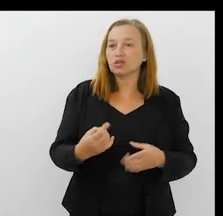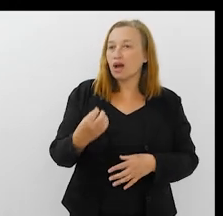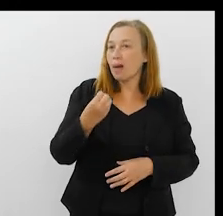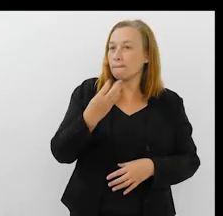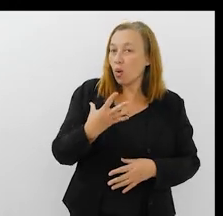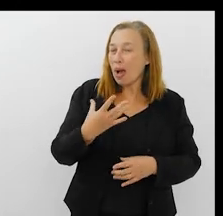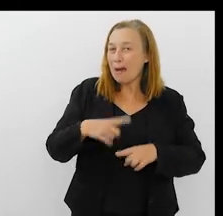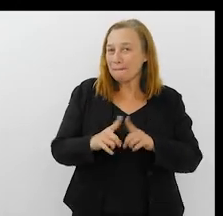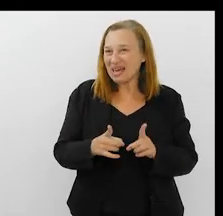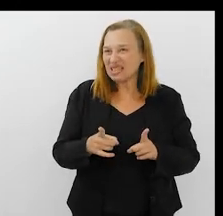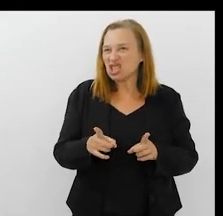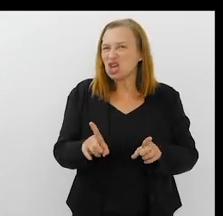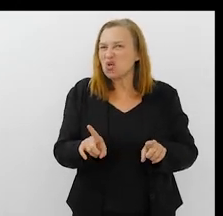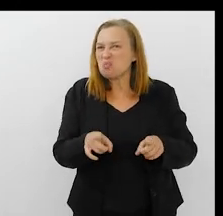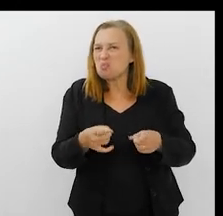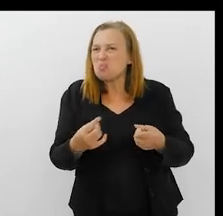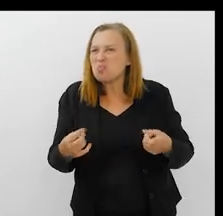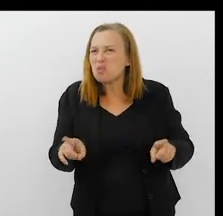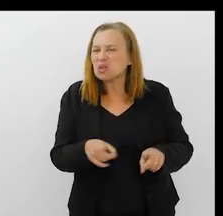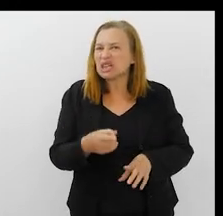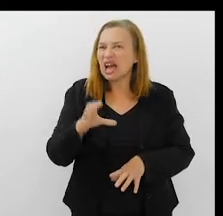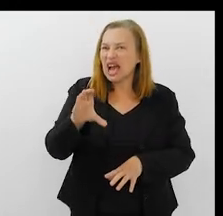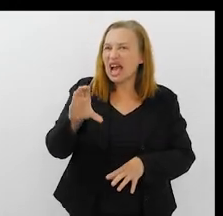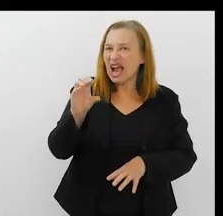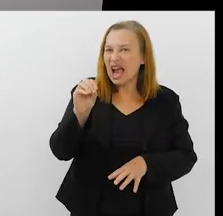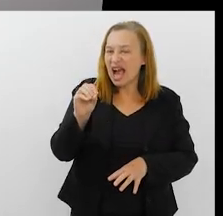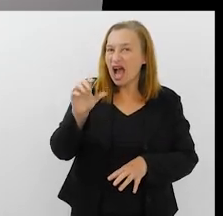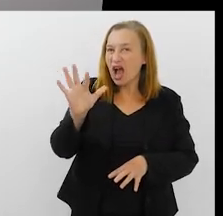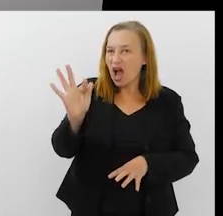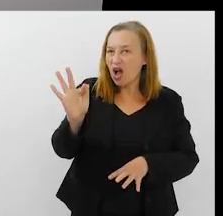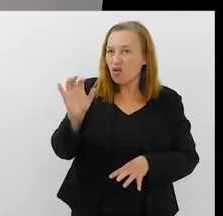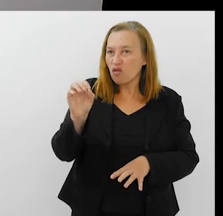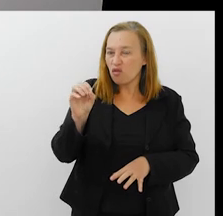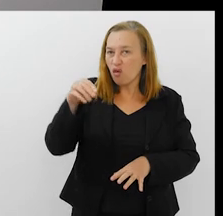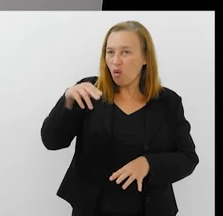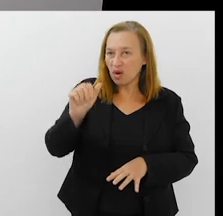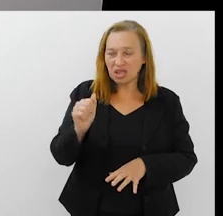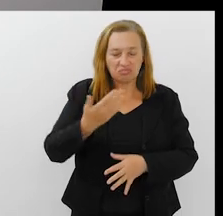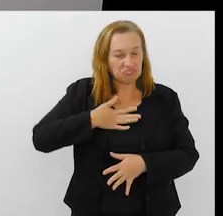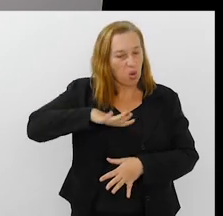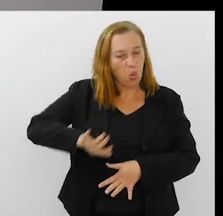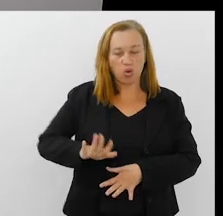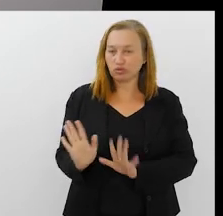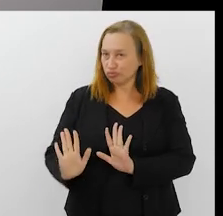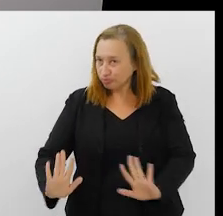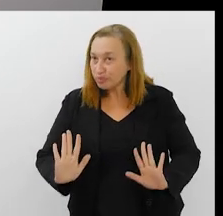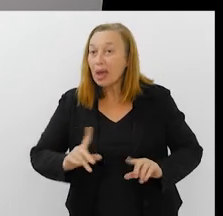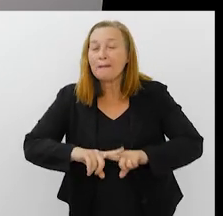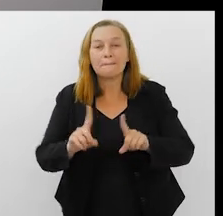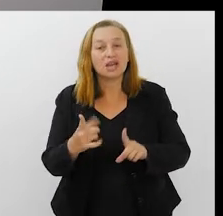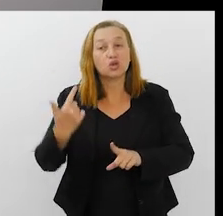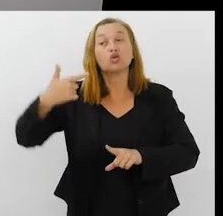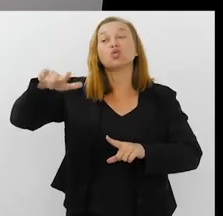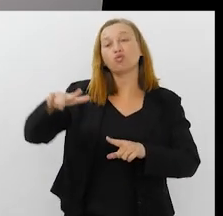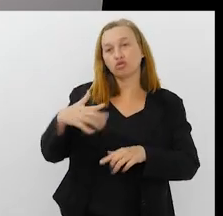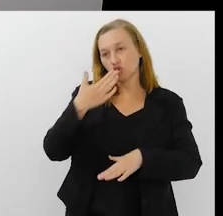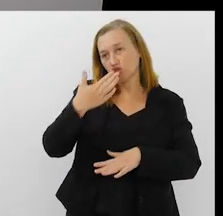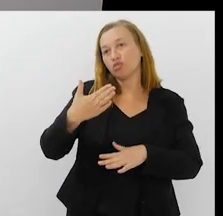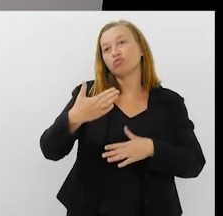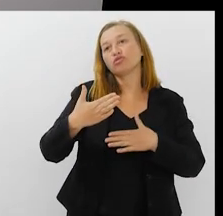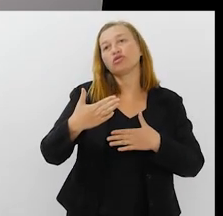a dodecafônica que não dá. Hã? Aí complica. Não, a dodecafônica é osso, mas de